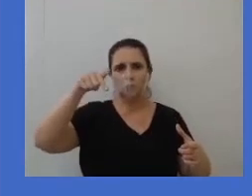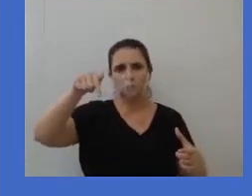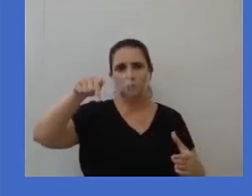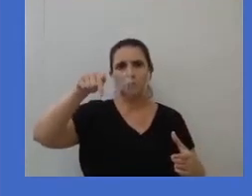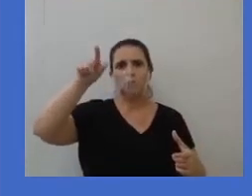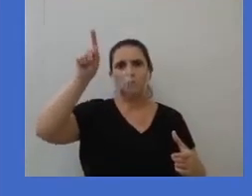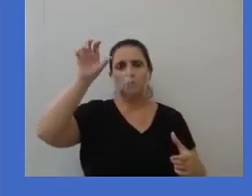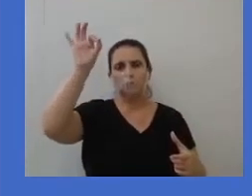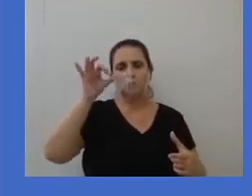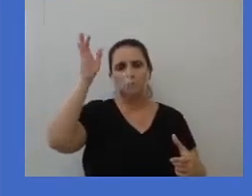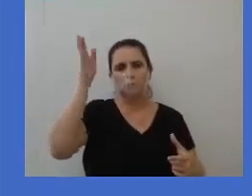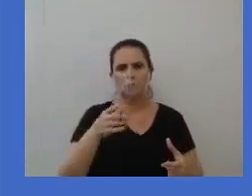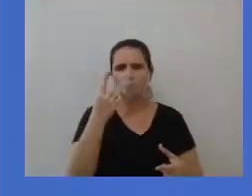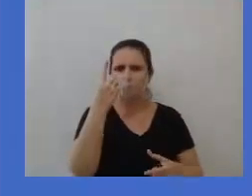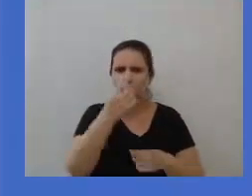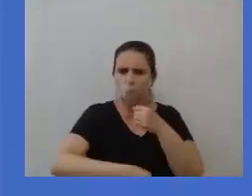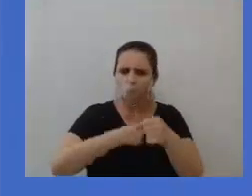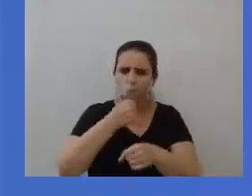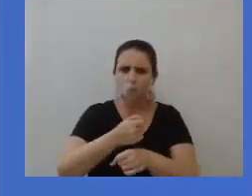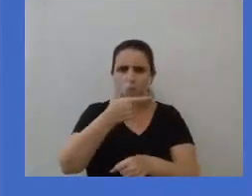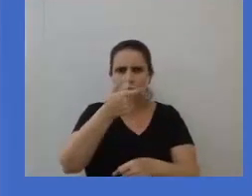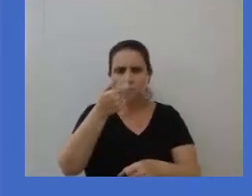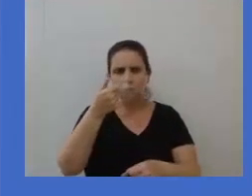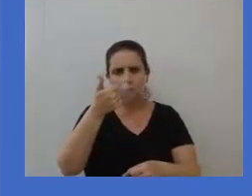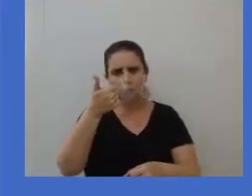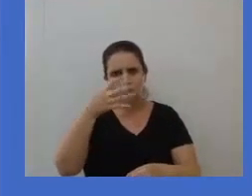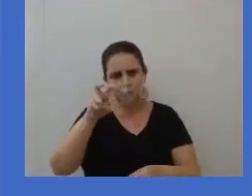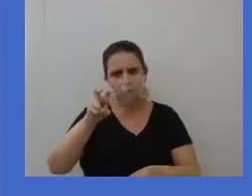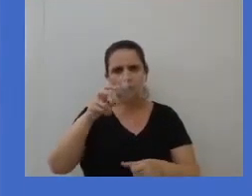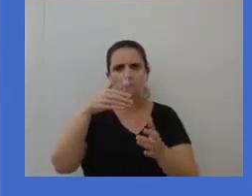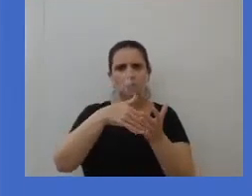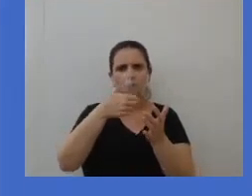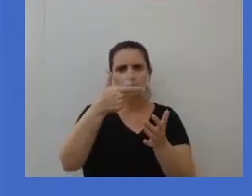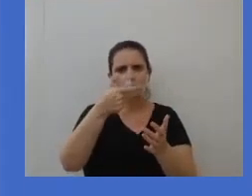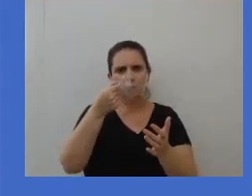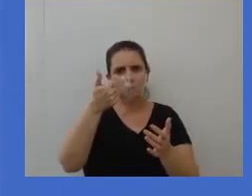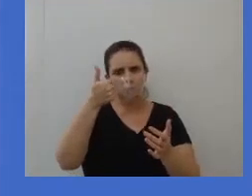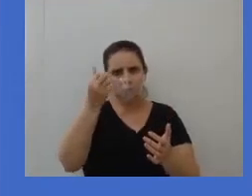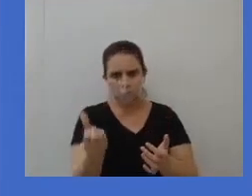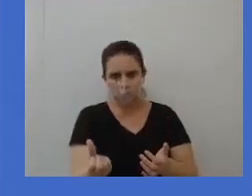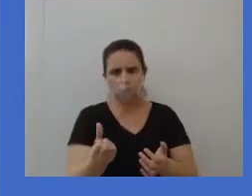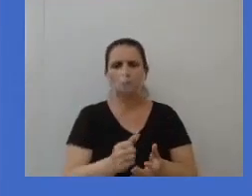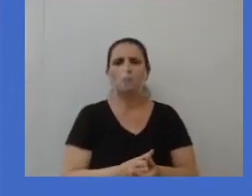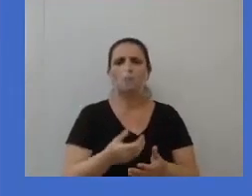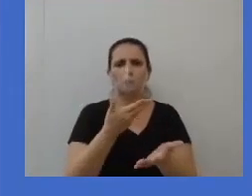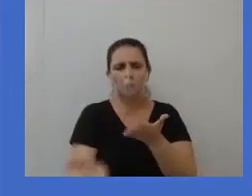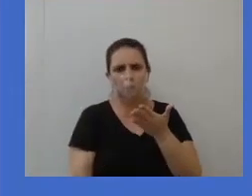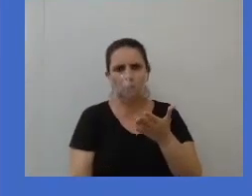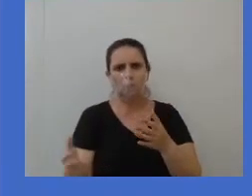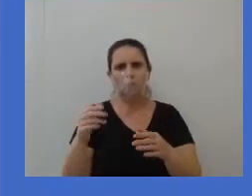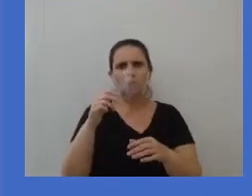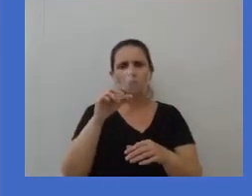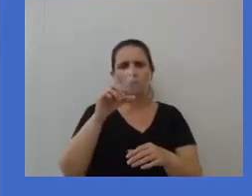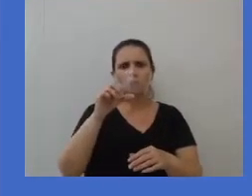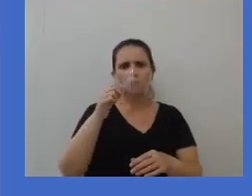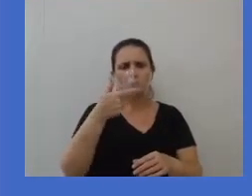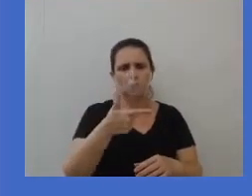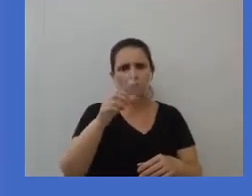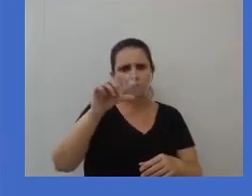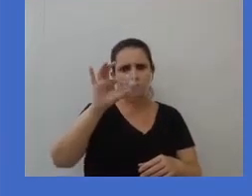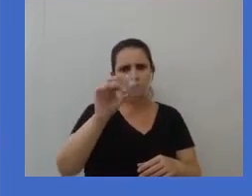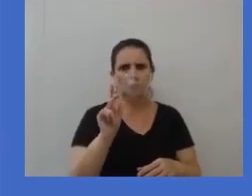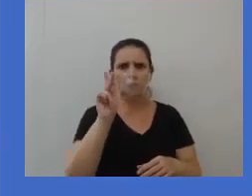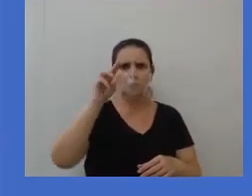57,7% em apenas um ano, entre 2015 e 2016, quando a área perdeu 290 quilômetros quadrados,